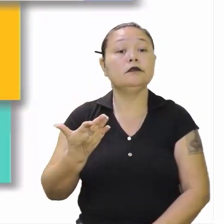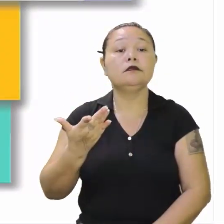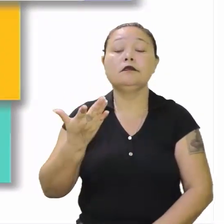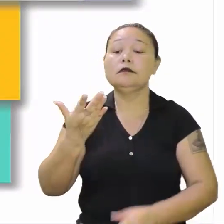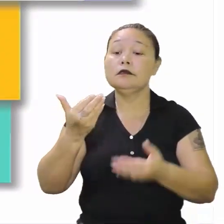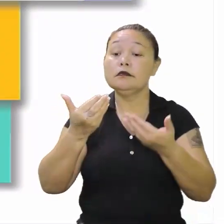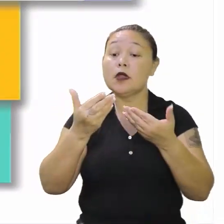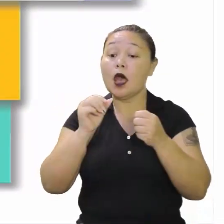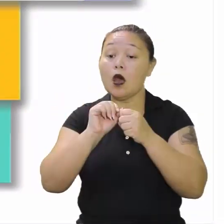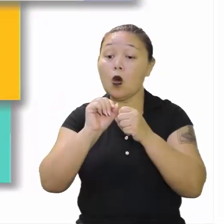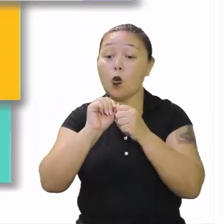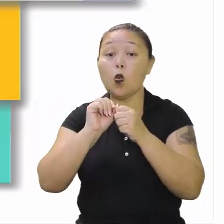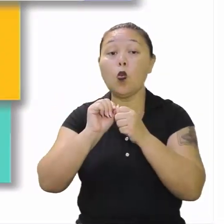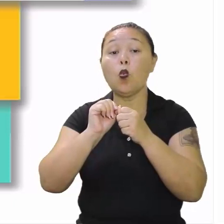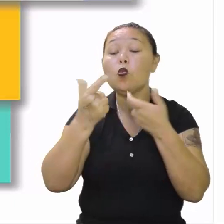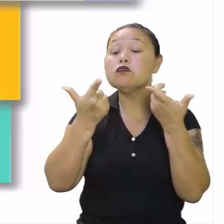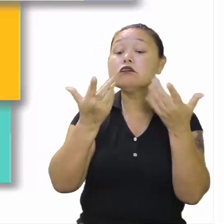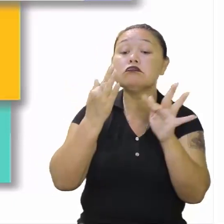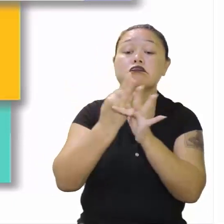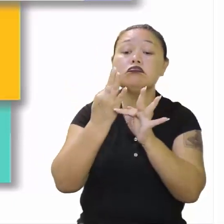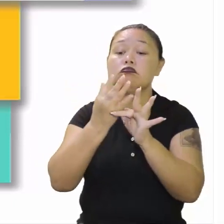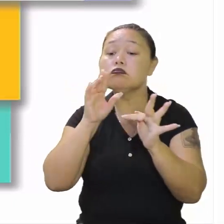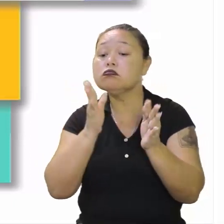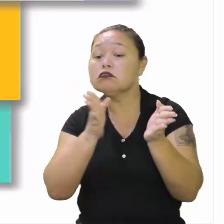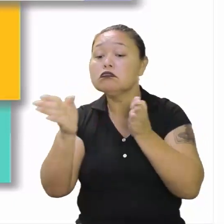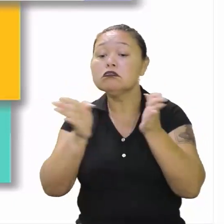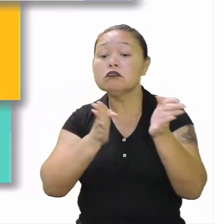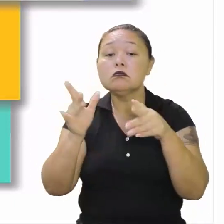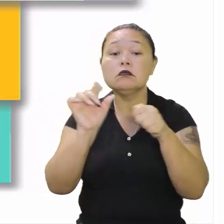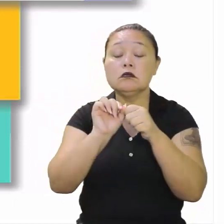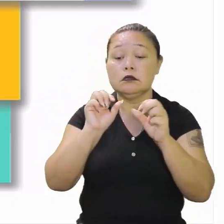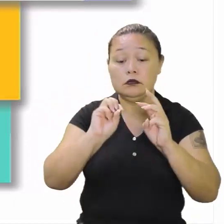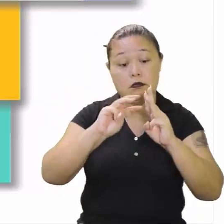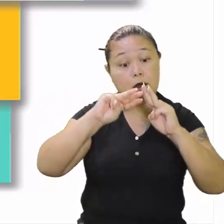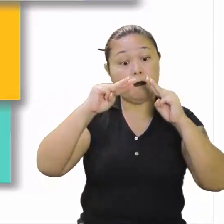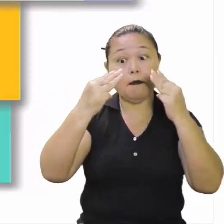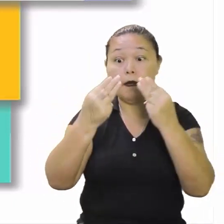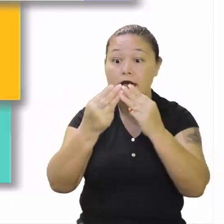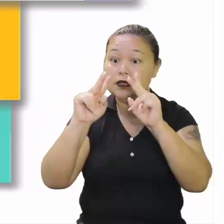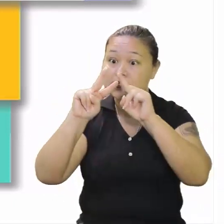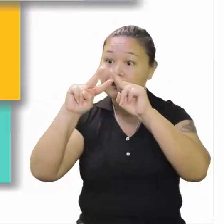grandezas físicas, onde nós vamos trabalhar sobre massa e volume,